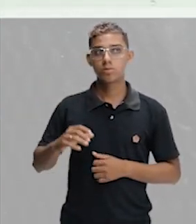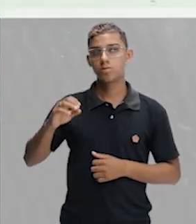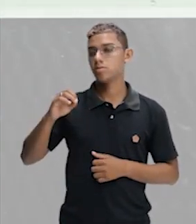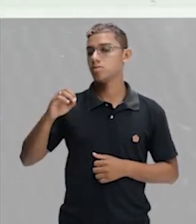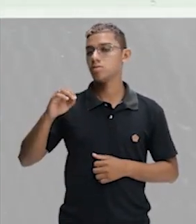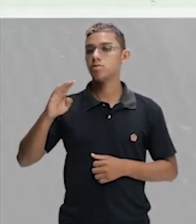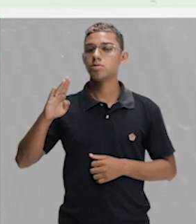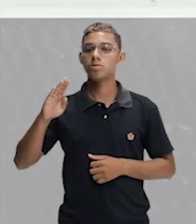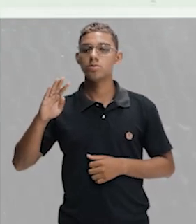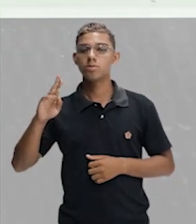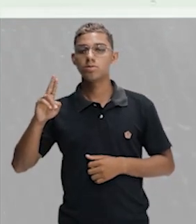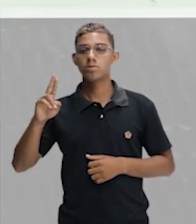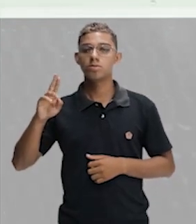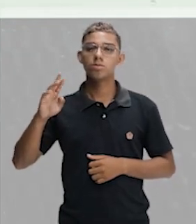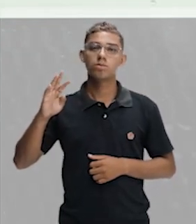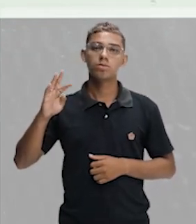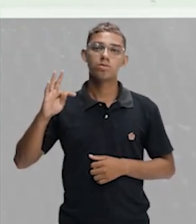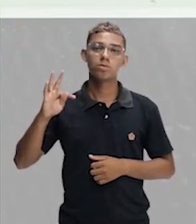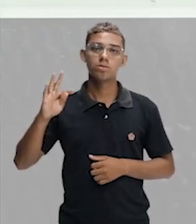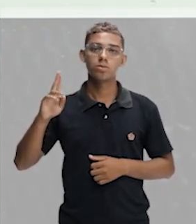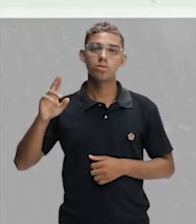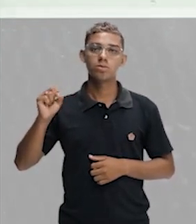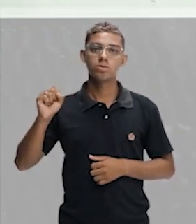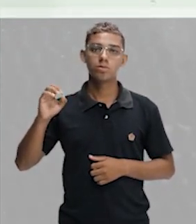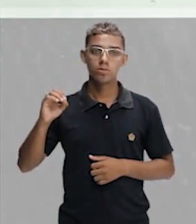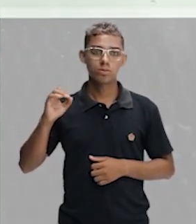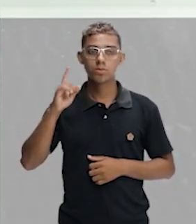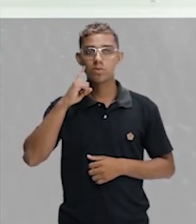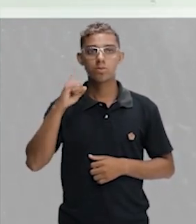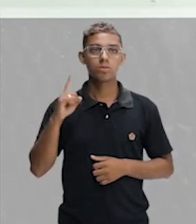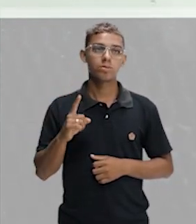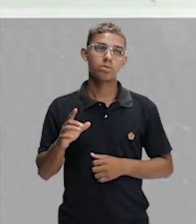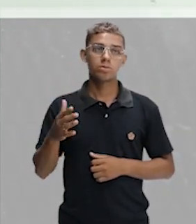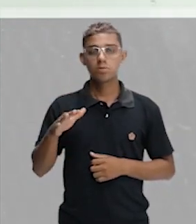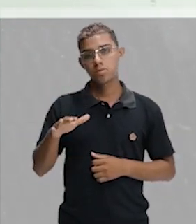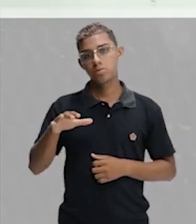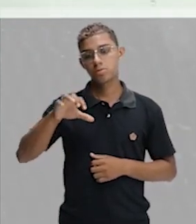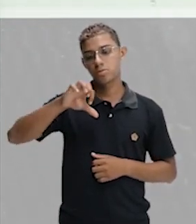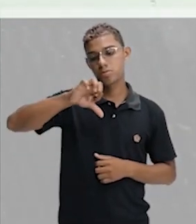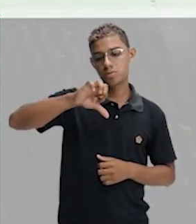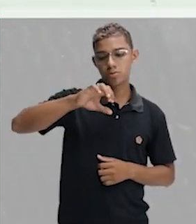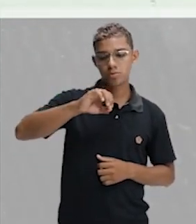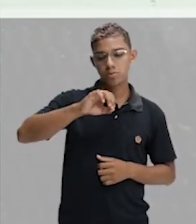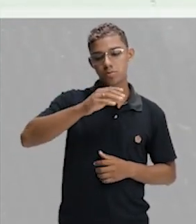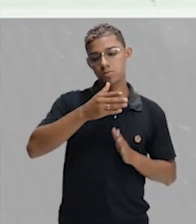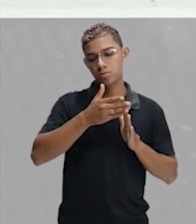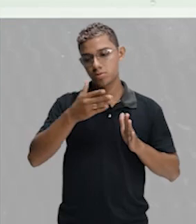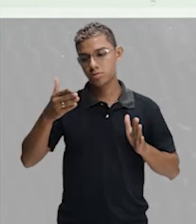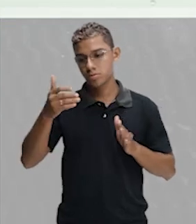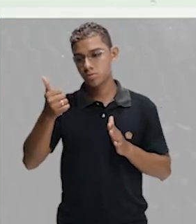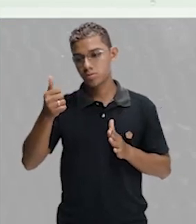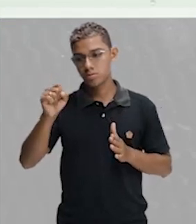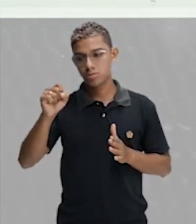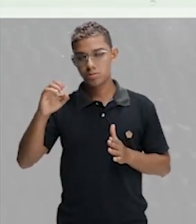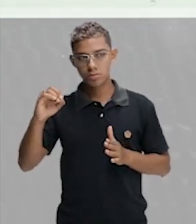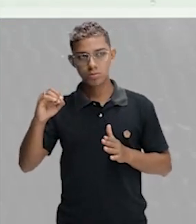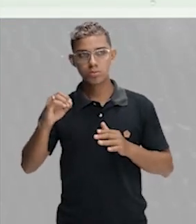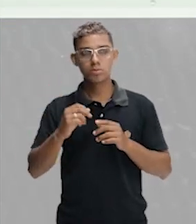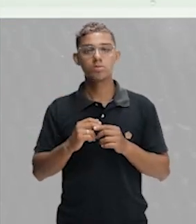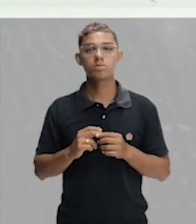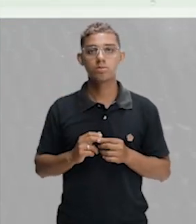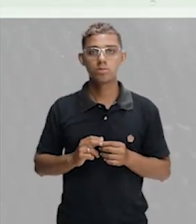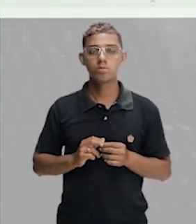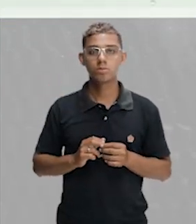180 né lembrando da trigonometria lá galera se o ângulo tá entre 95 e 180 ele pertence a qual quadrante